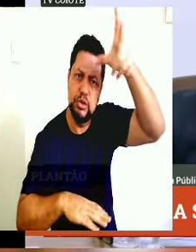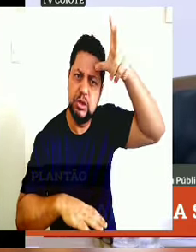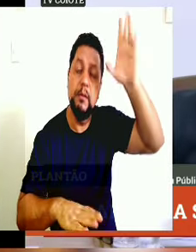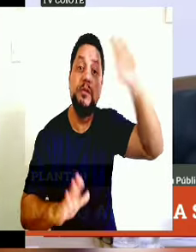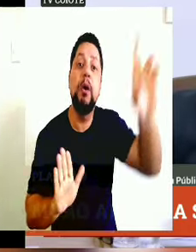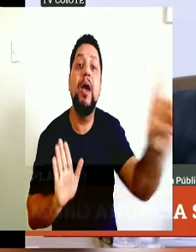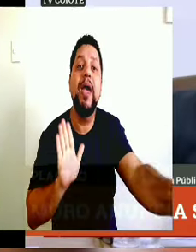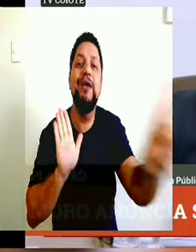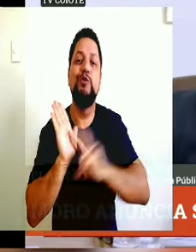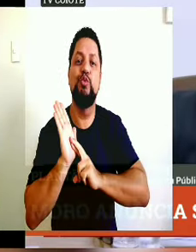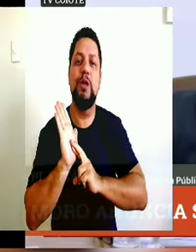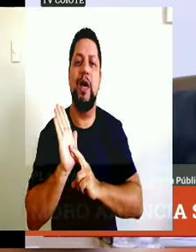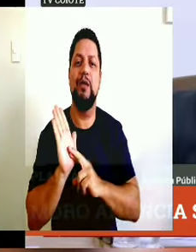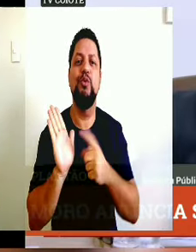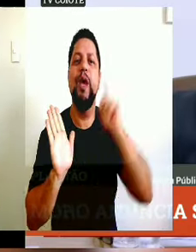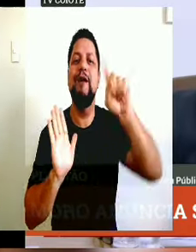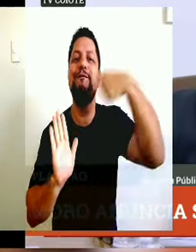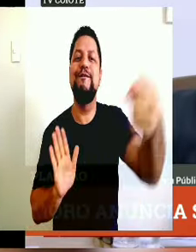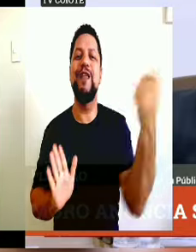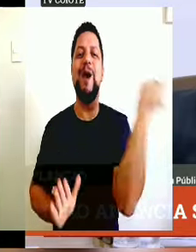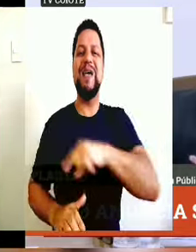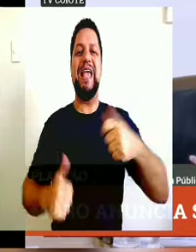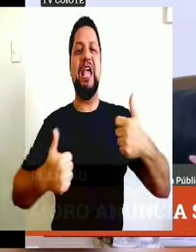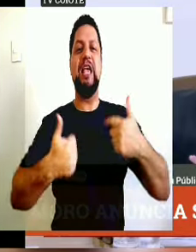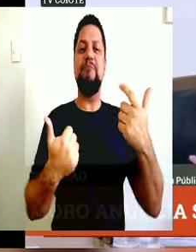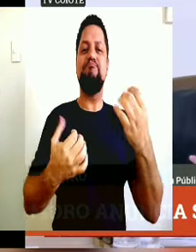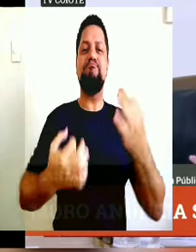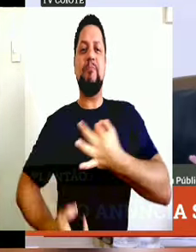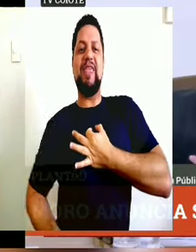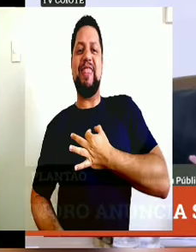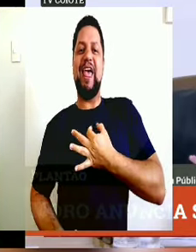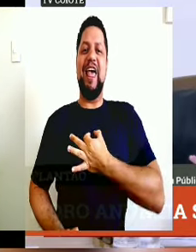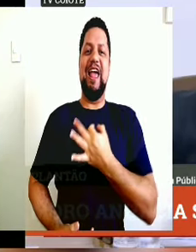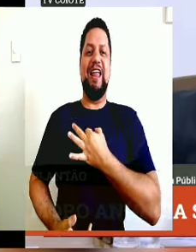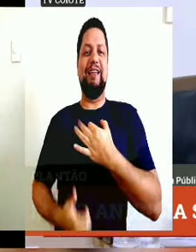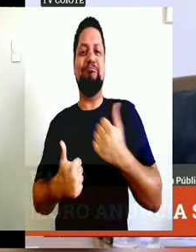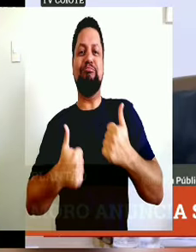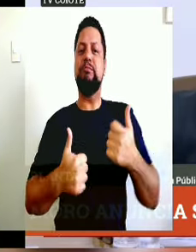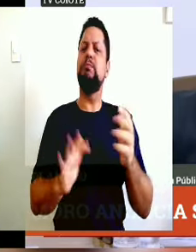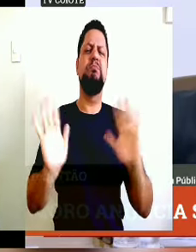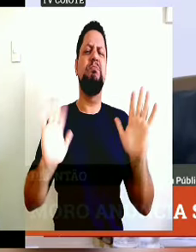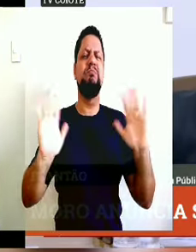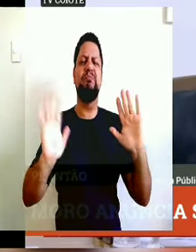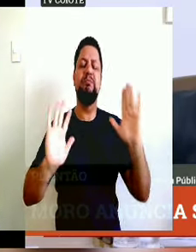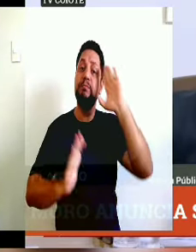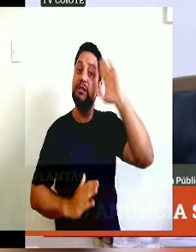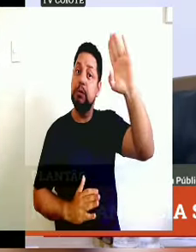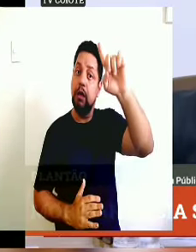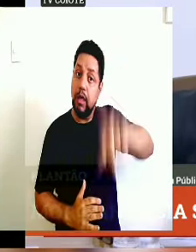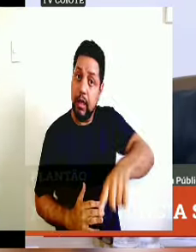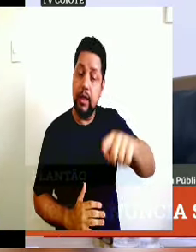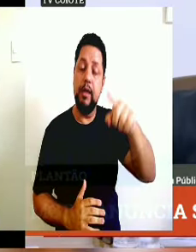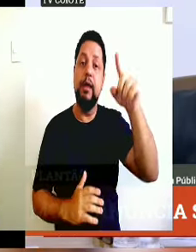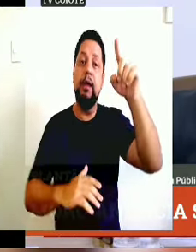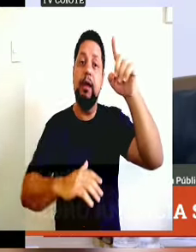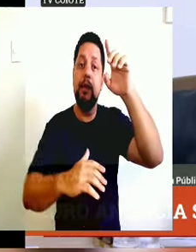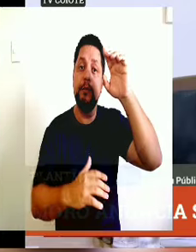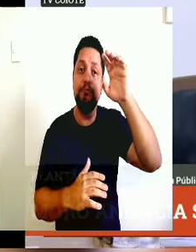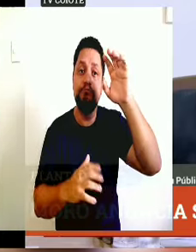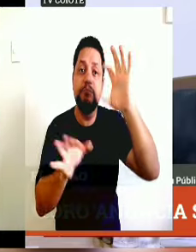quem leva a medalha no final. Mas é muito significativo, isso me deixa muito feliz, que nesse primeiro